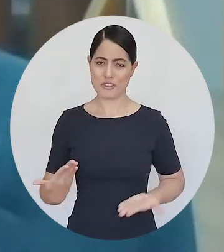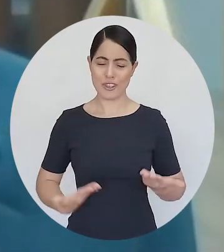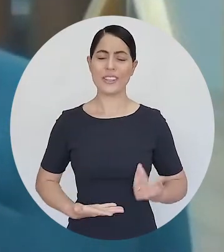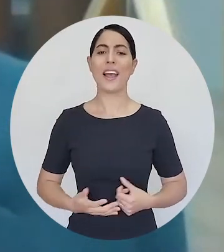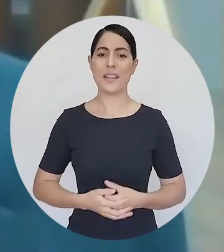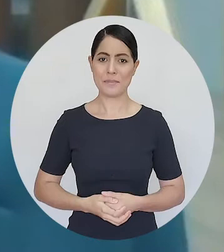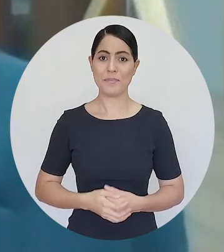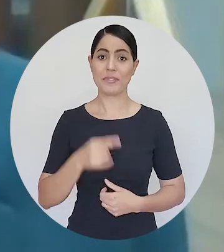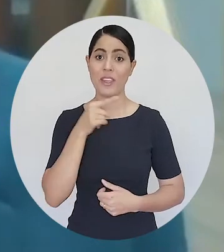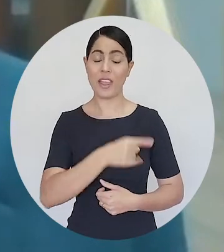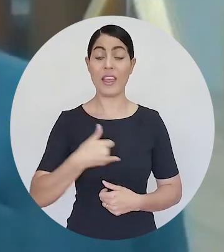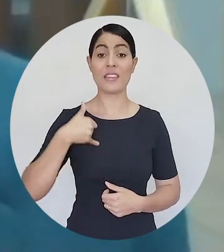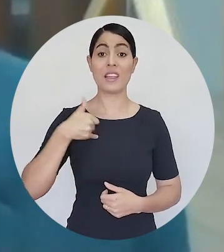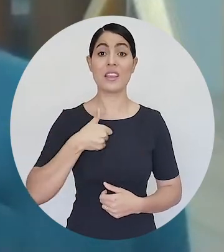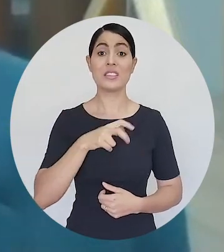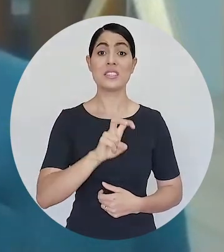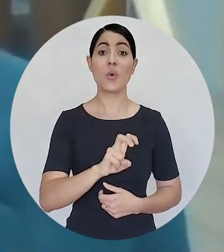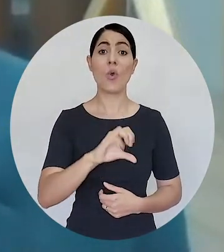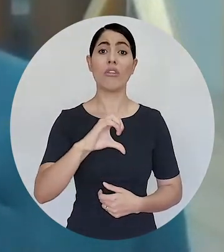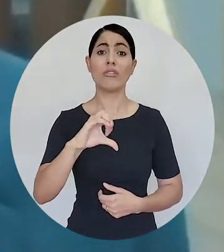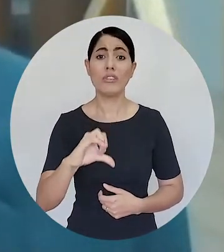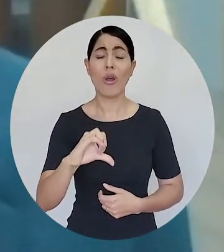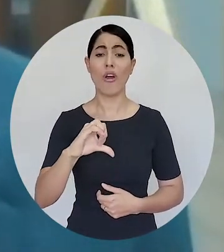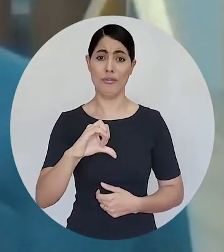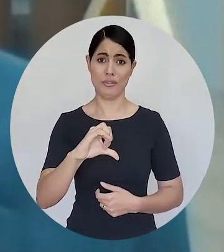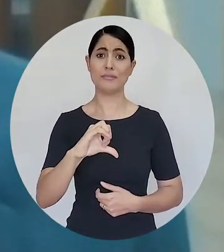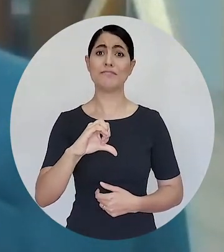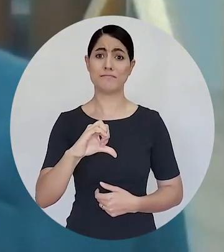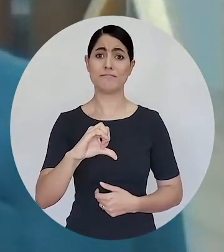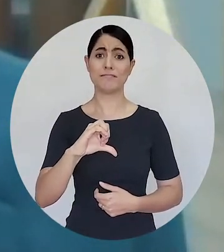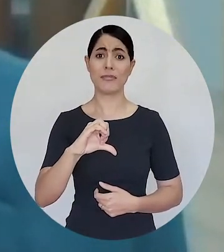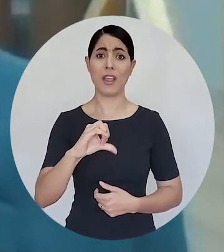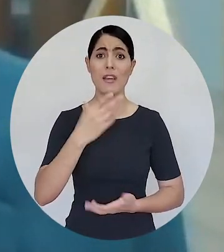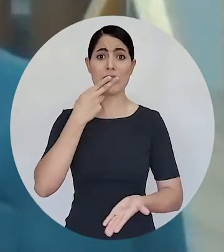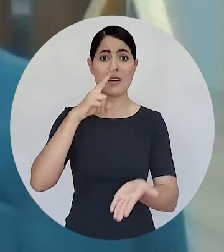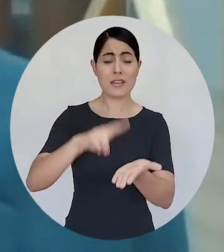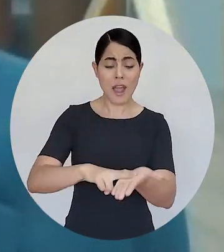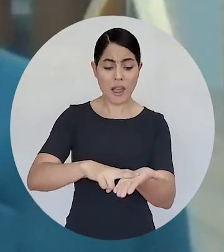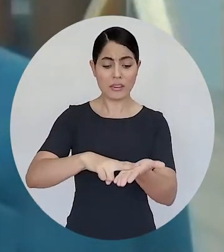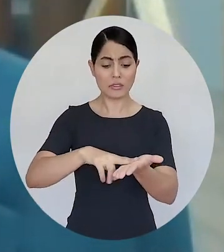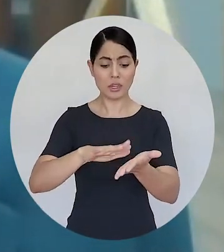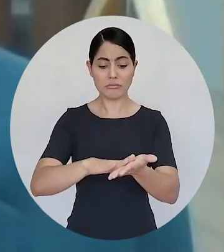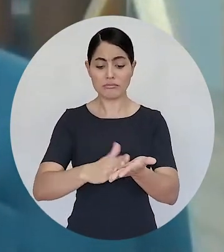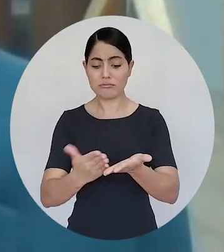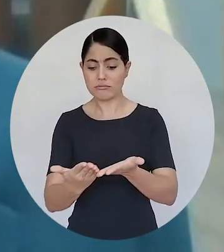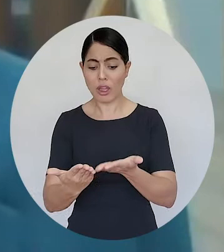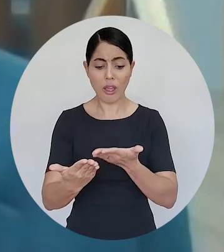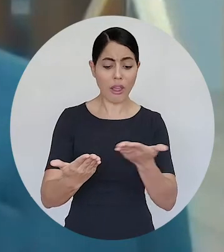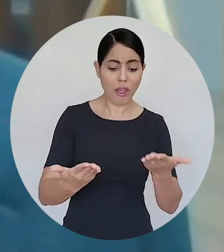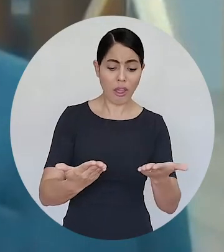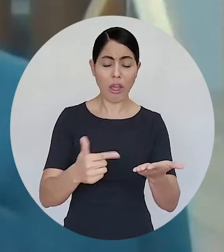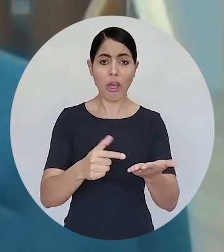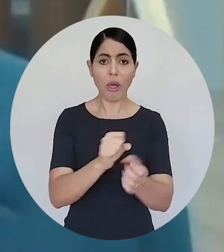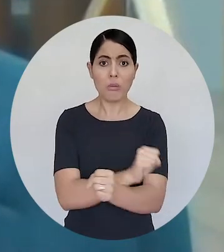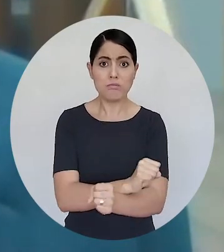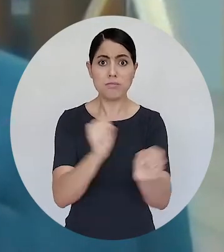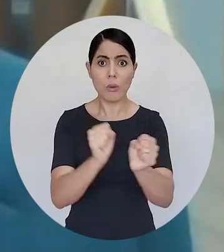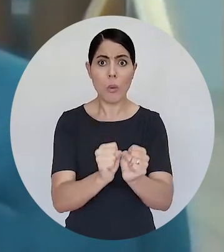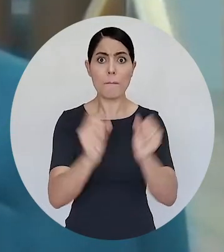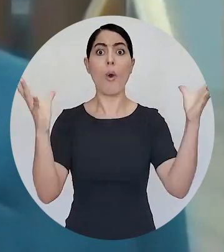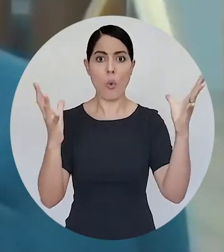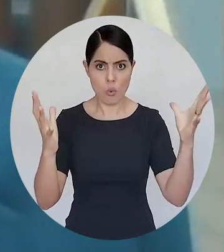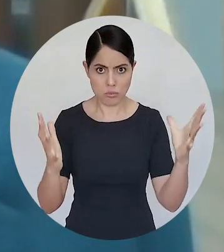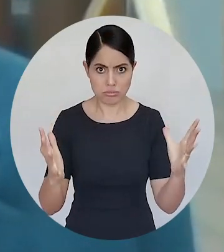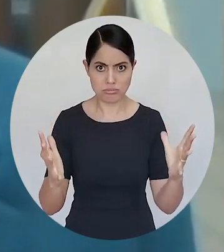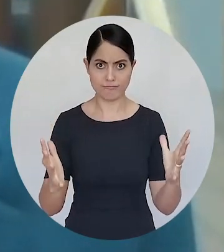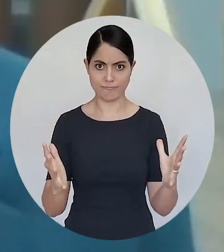Brasil, quando, aos 59 anos de idade, abrindo a correspondência, fez explodir uma carta-bomba